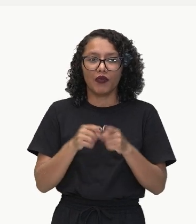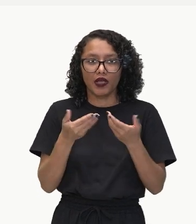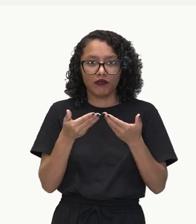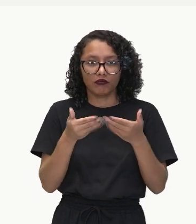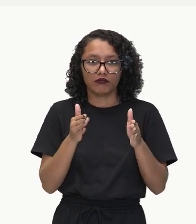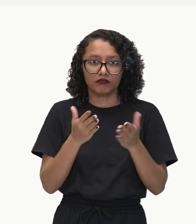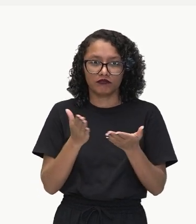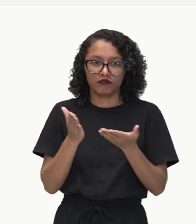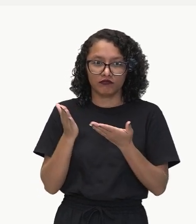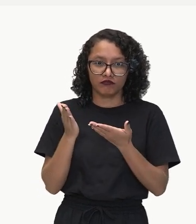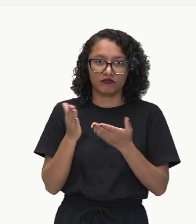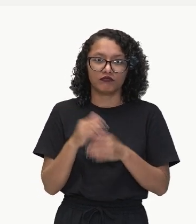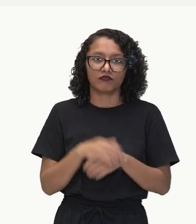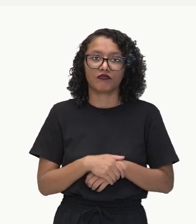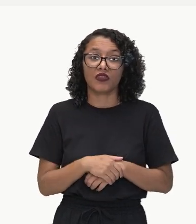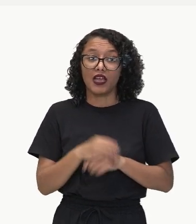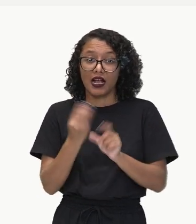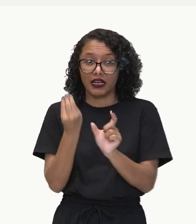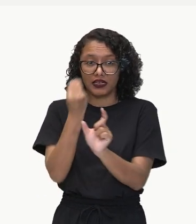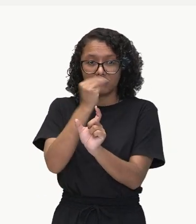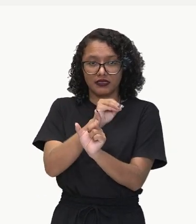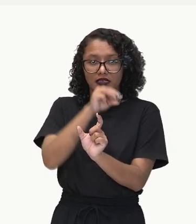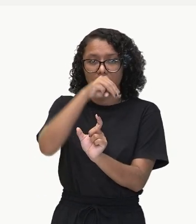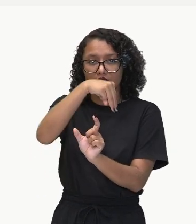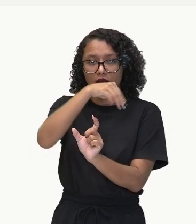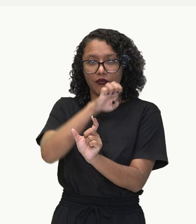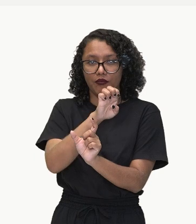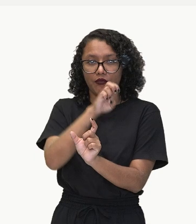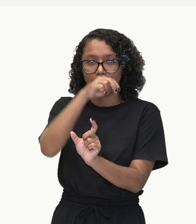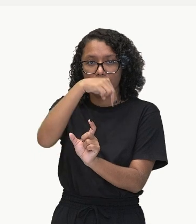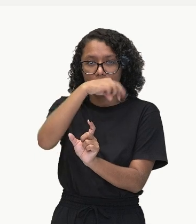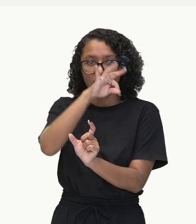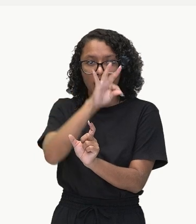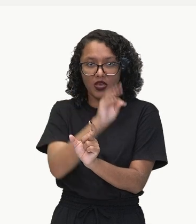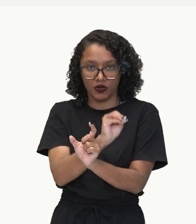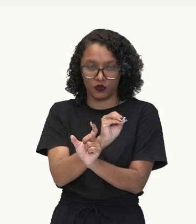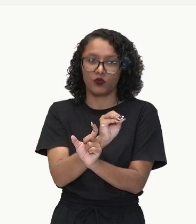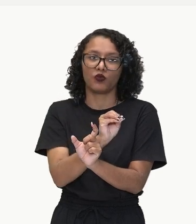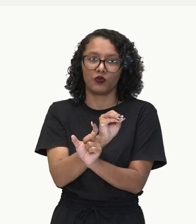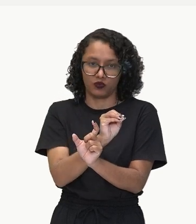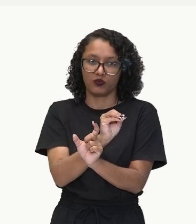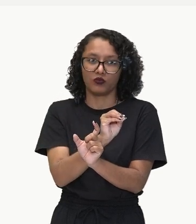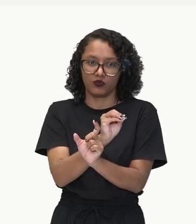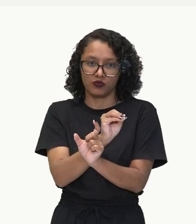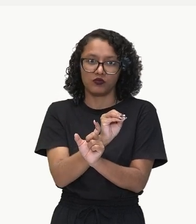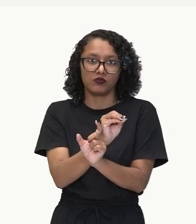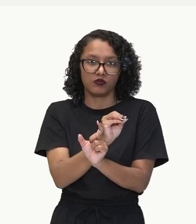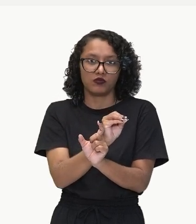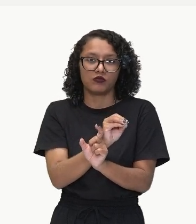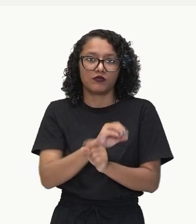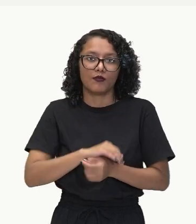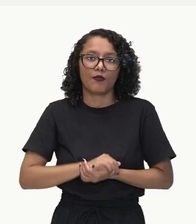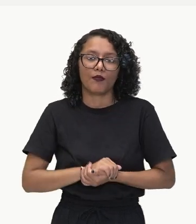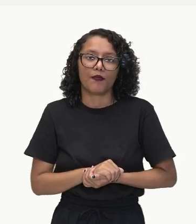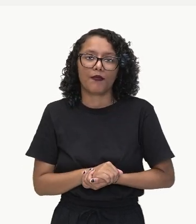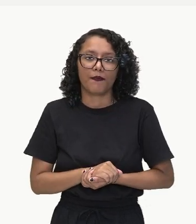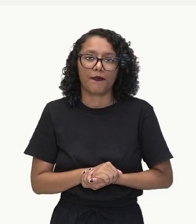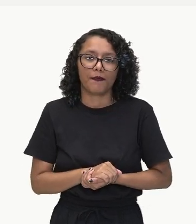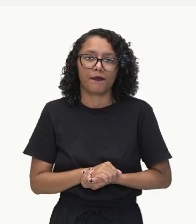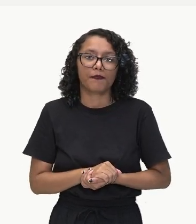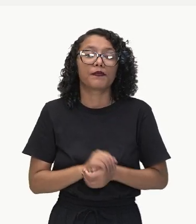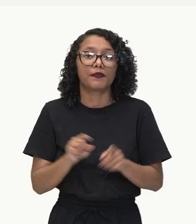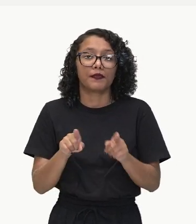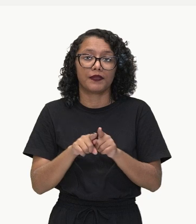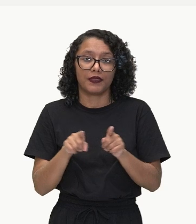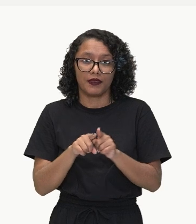do sufixo mento ao radical, inaugurar, tá? Ele vai sugerir ali um processo de